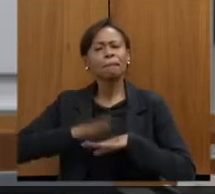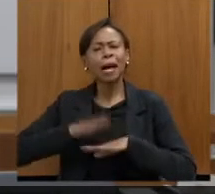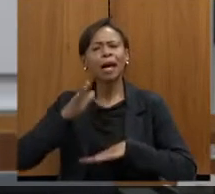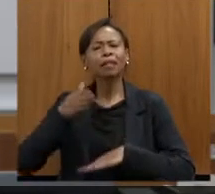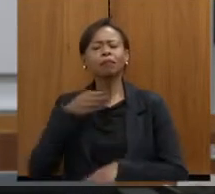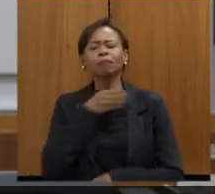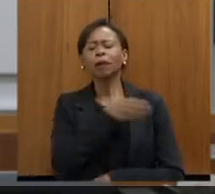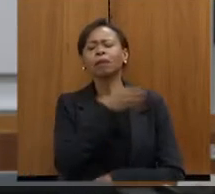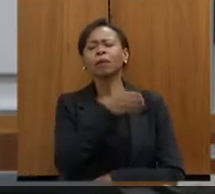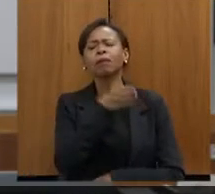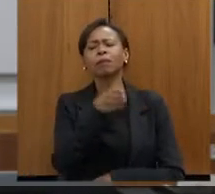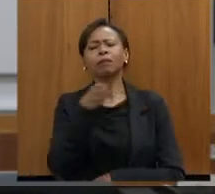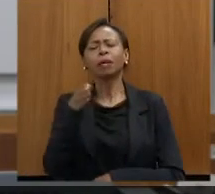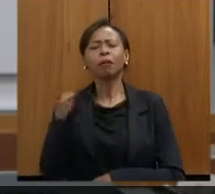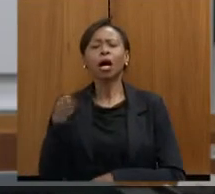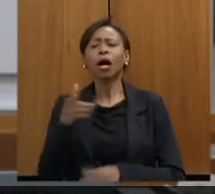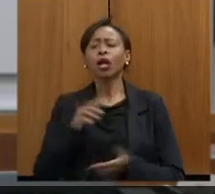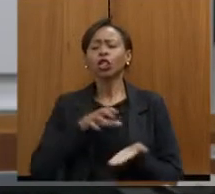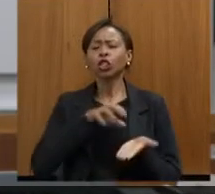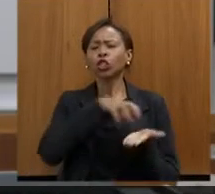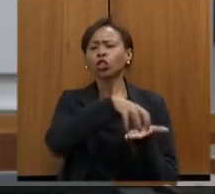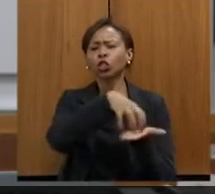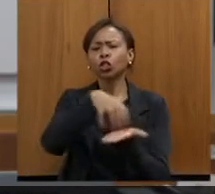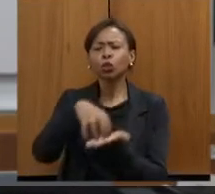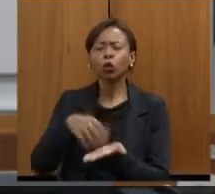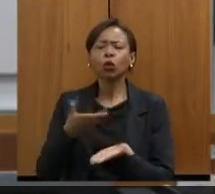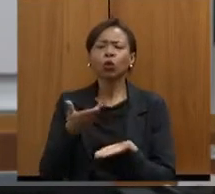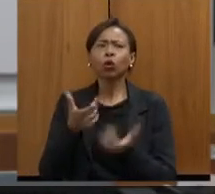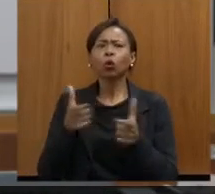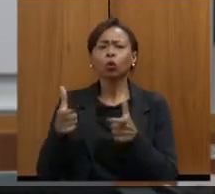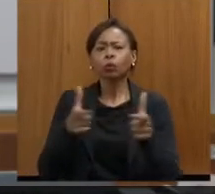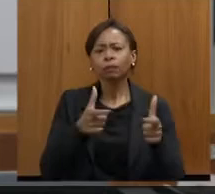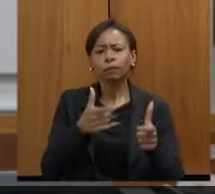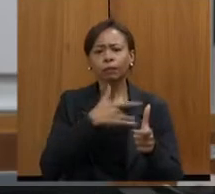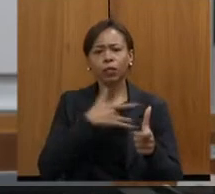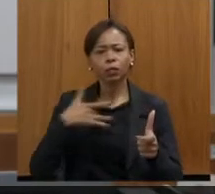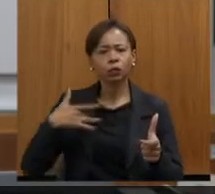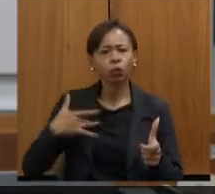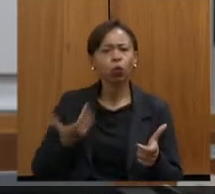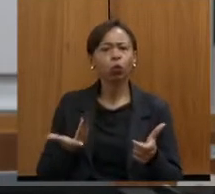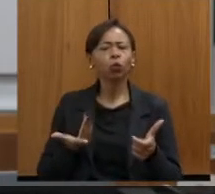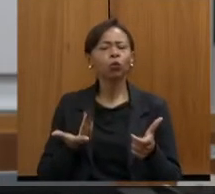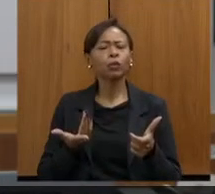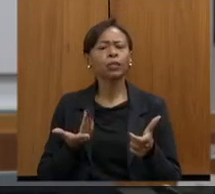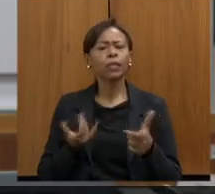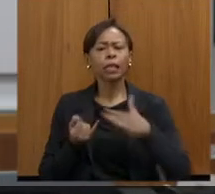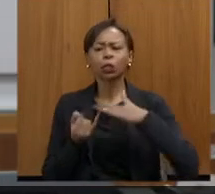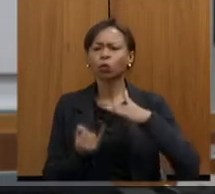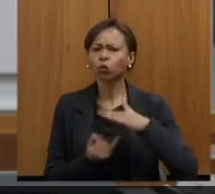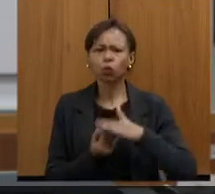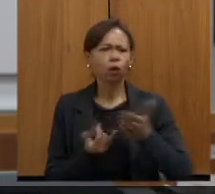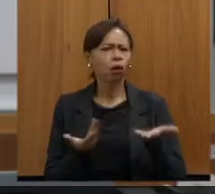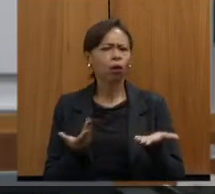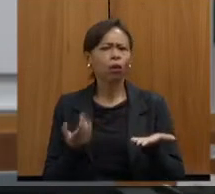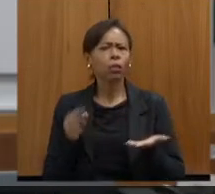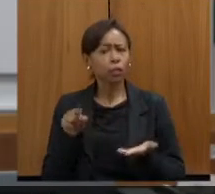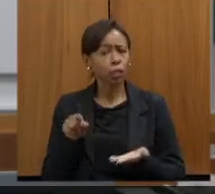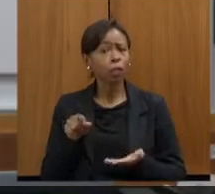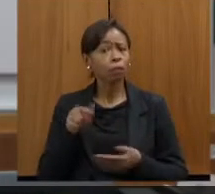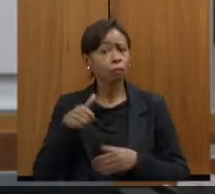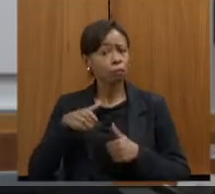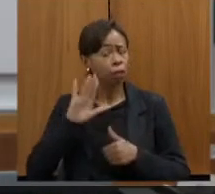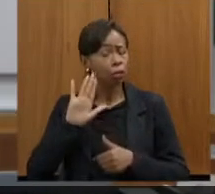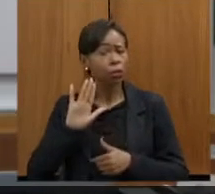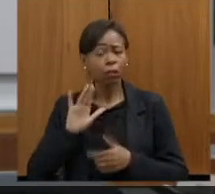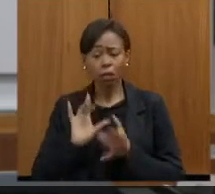o espaço público, a usar os serviços de saúde com mais eficiência. A questão até